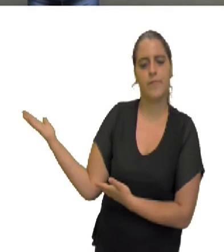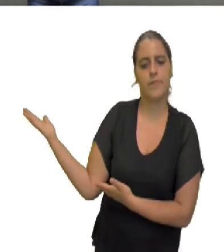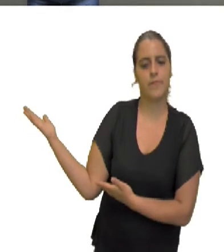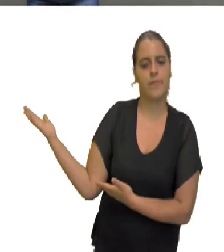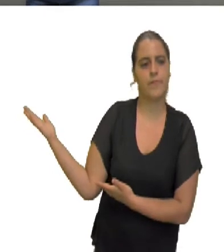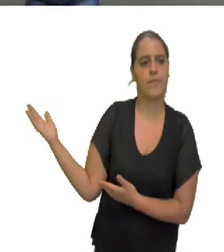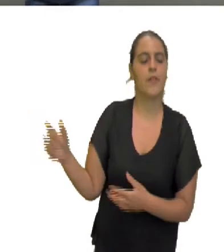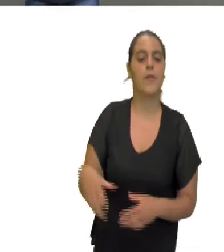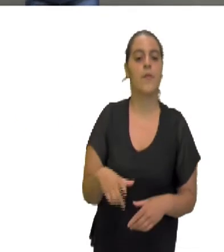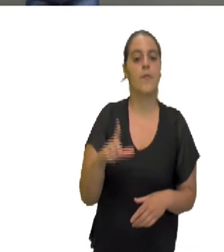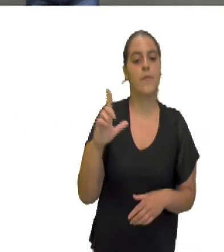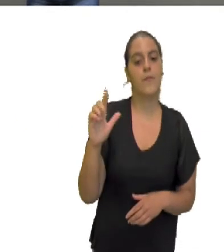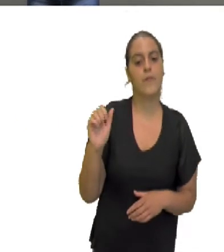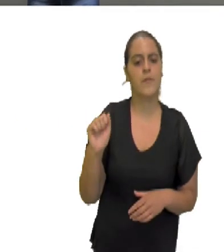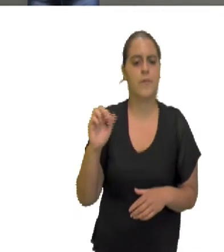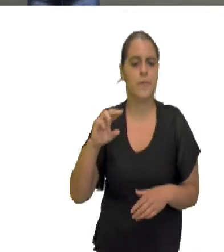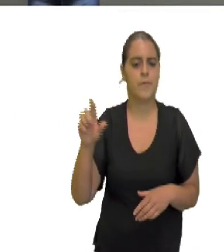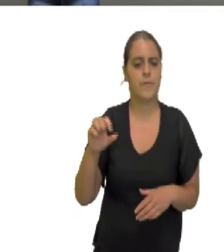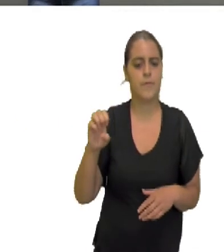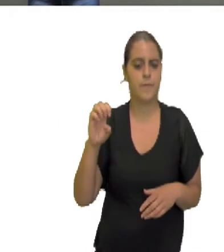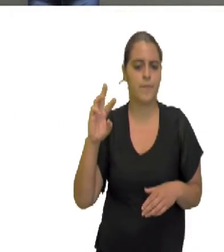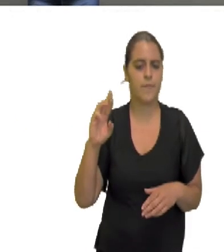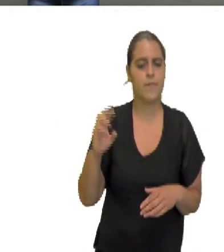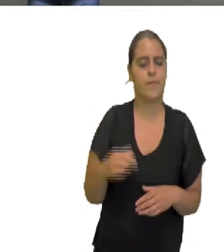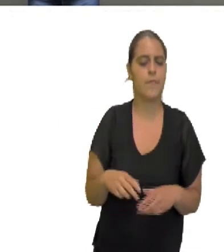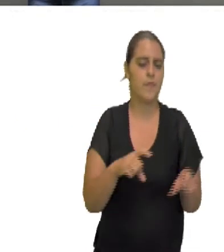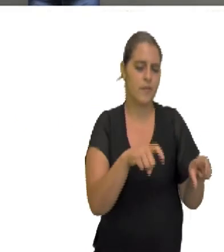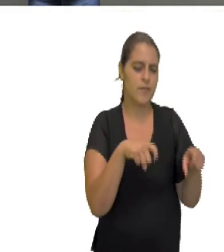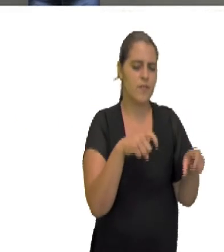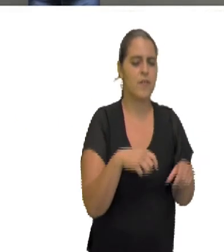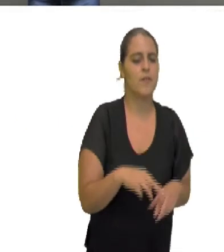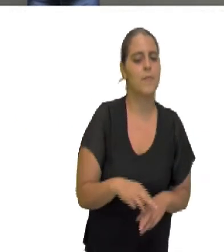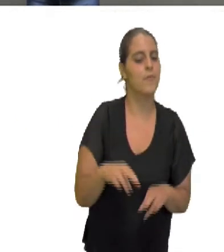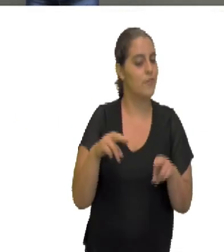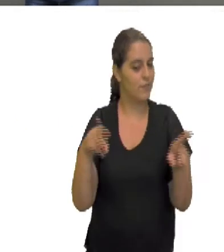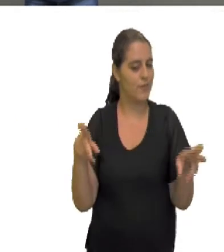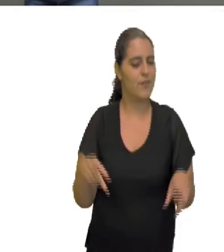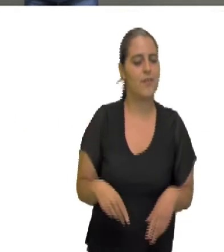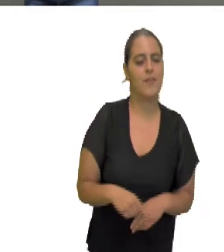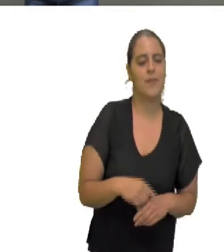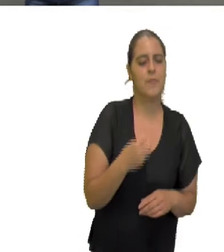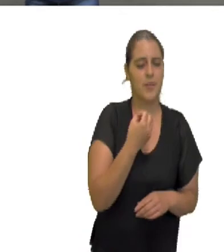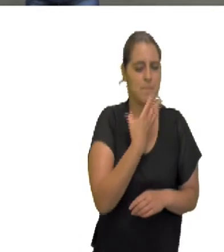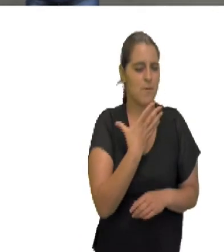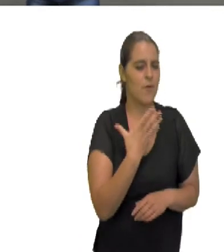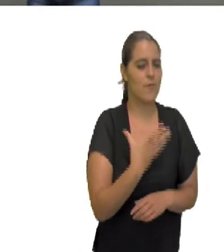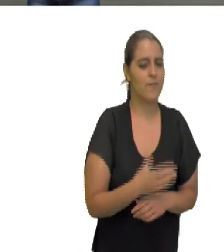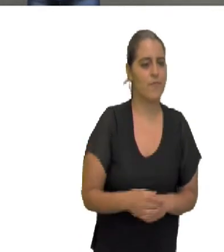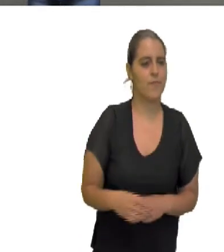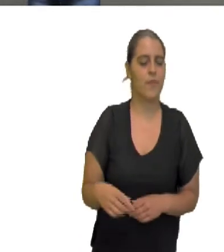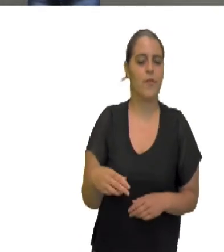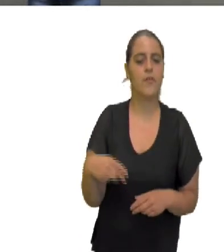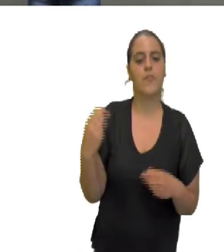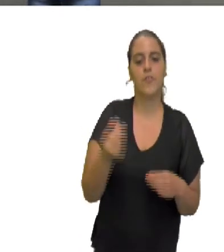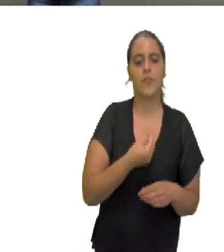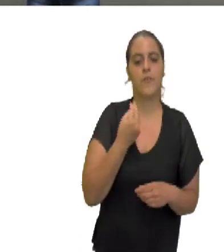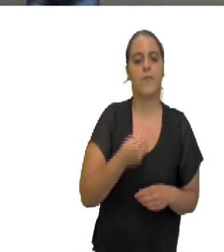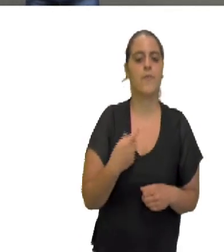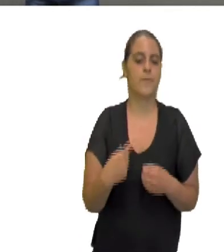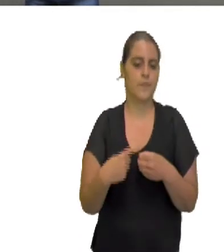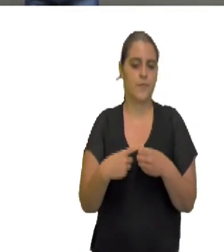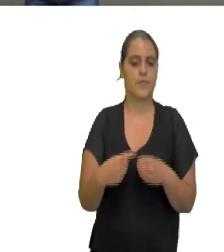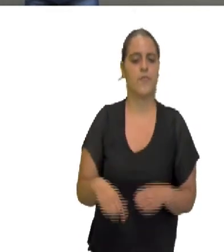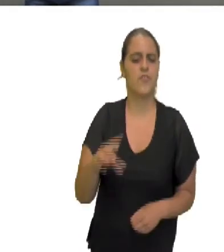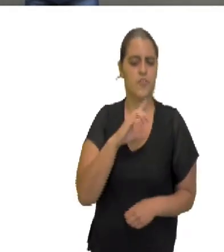no campo. O lazer no campo é tudo de bom. A gente que vive na cidade, a gente corre para esses lugares quando a gente quer